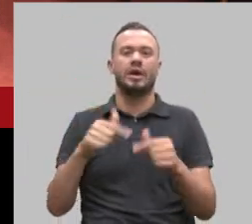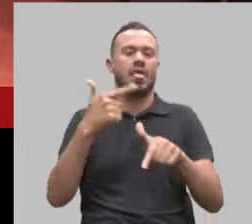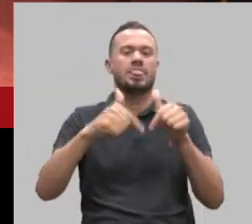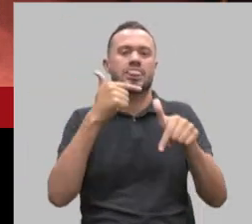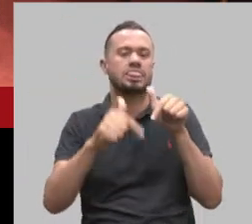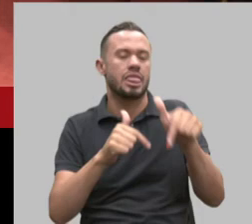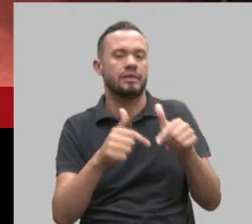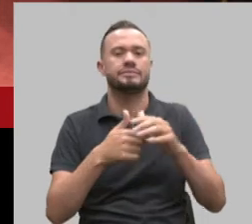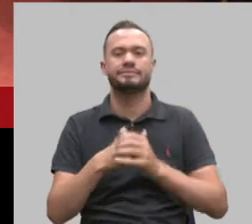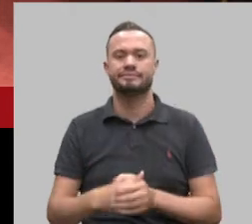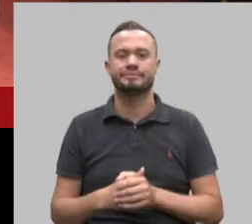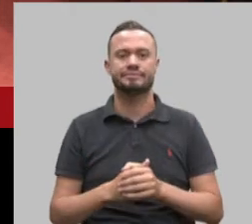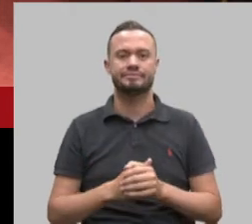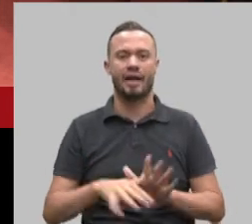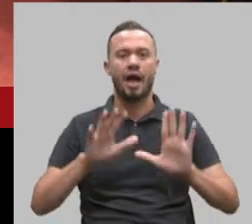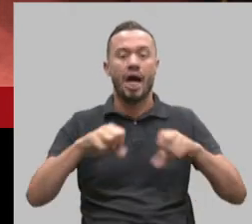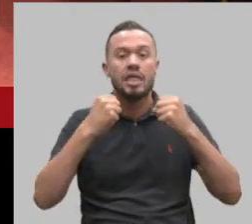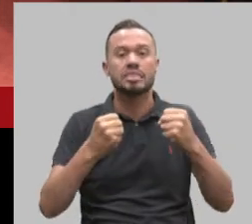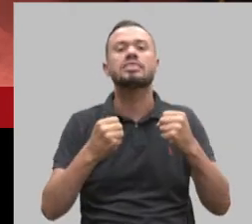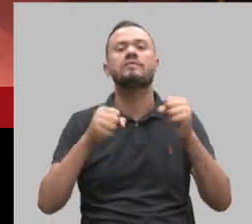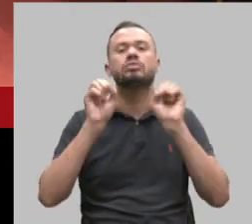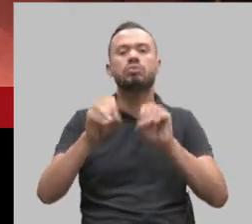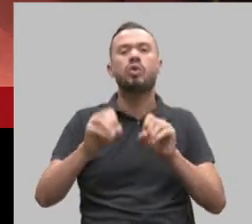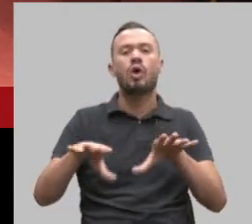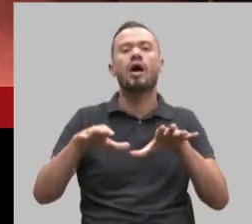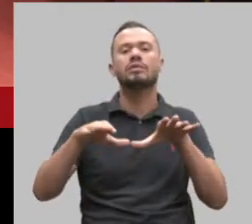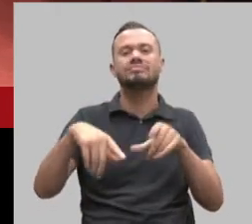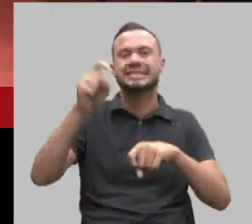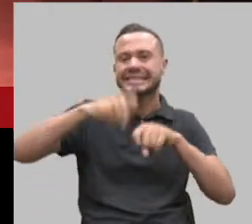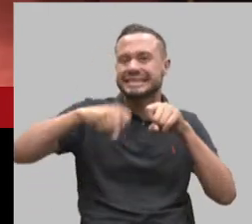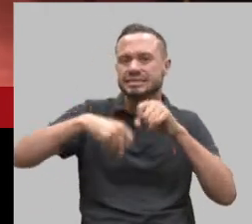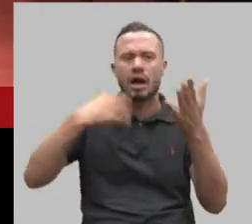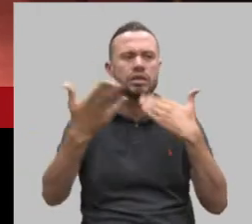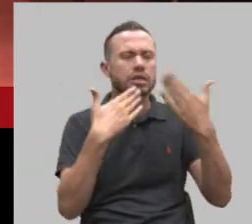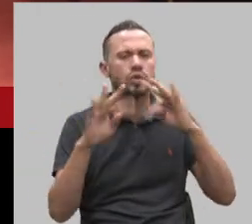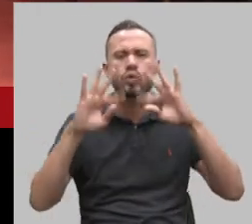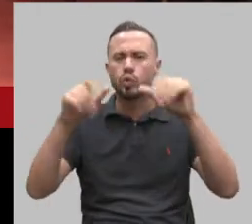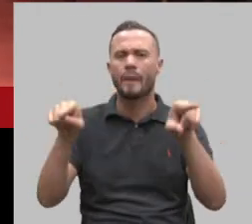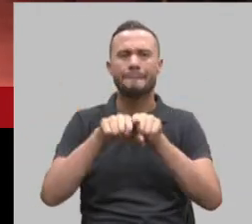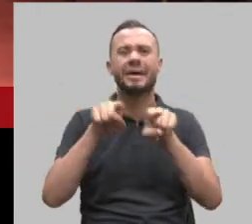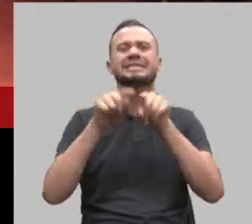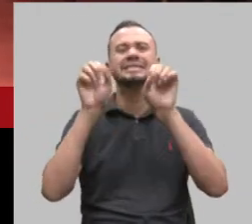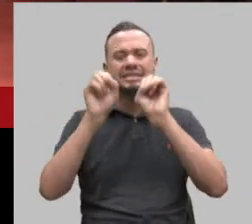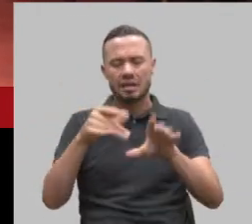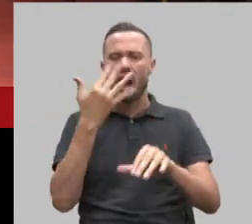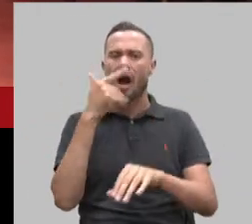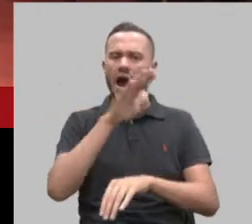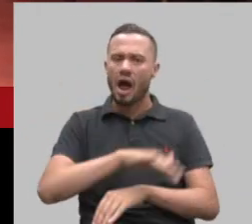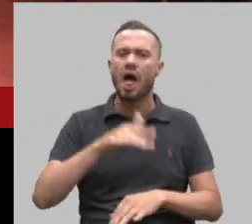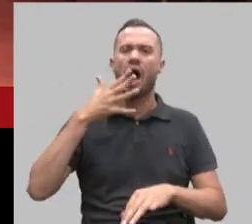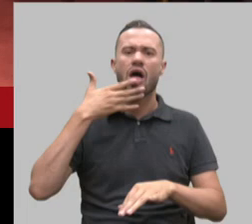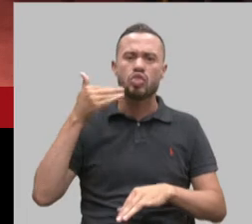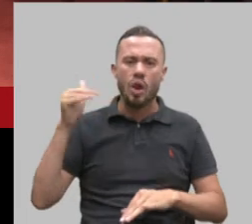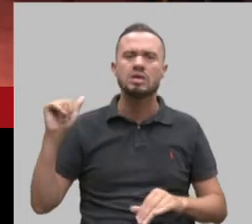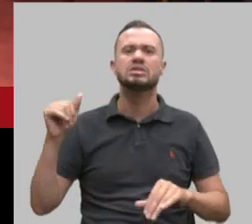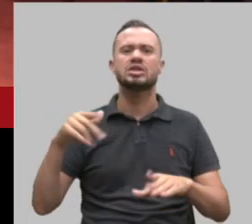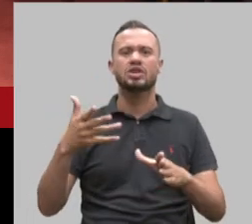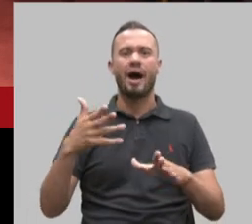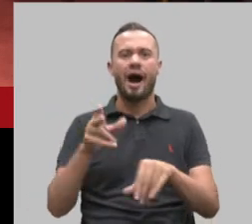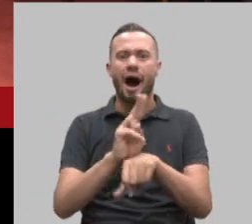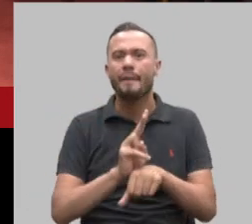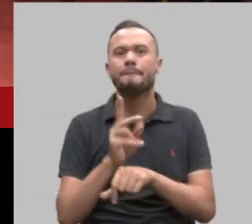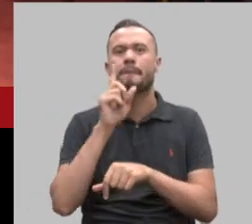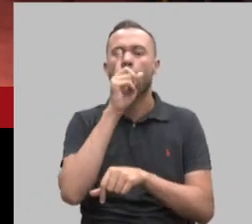subjulgação sexual não é debater o sexo em si é ensinar as nossas crianças e adolescentes a se prevenir a reconhecer os